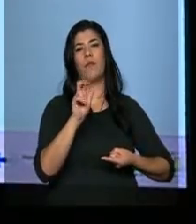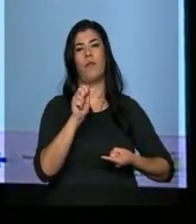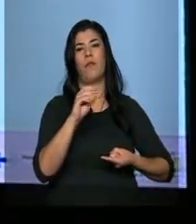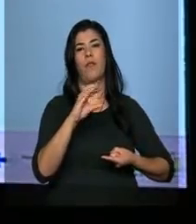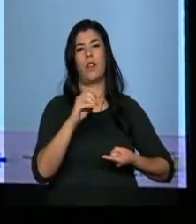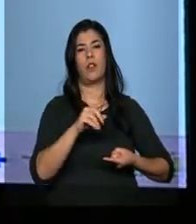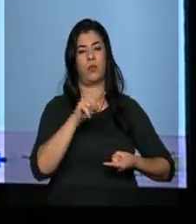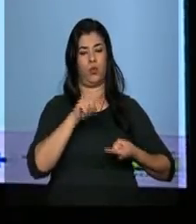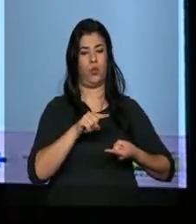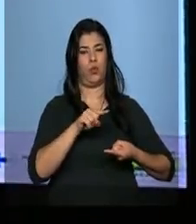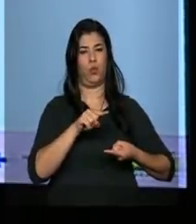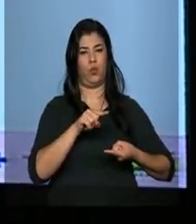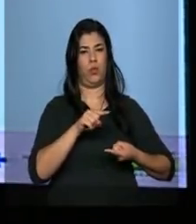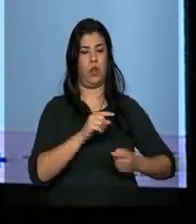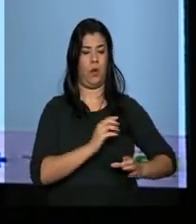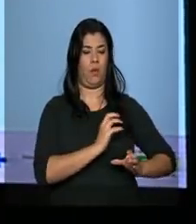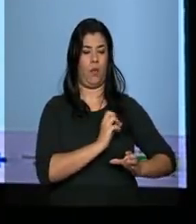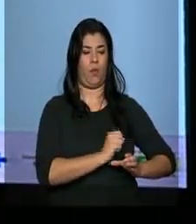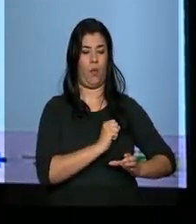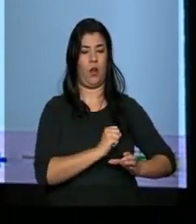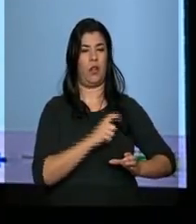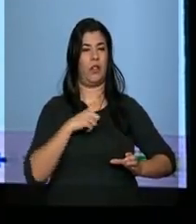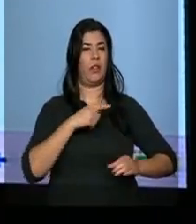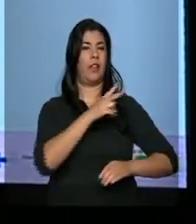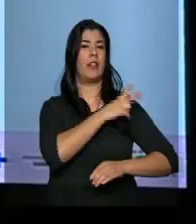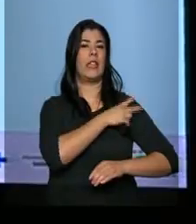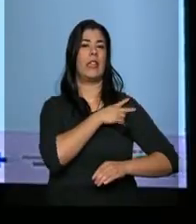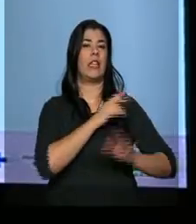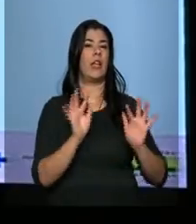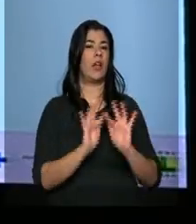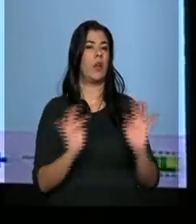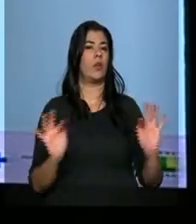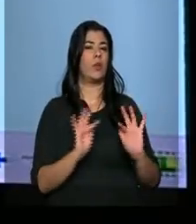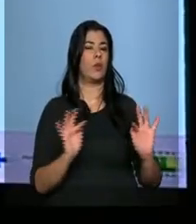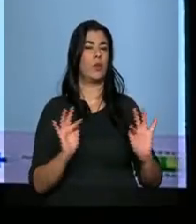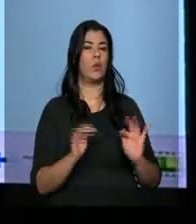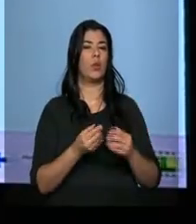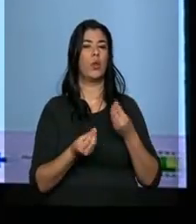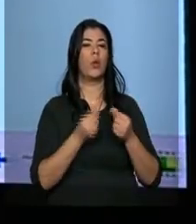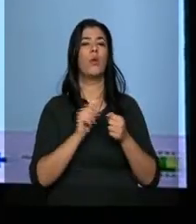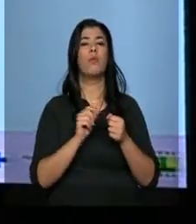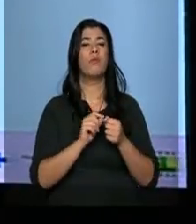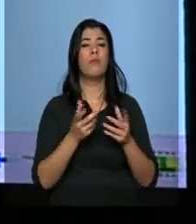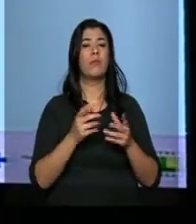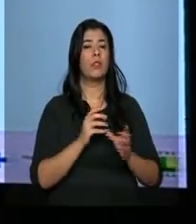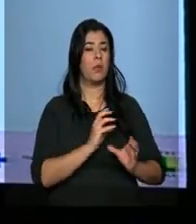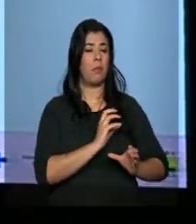E daí usar uma técnica simples, né, para retirada do seu leite.